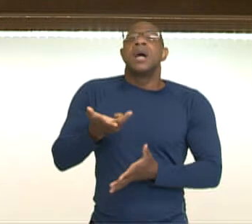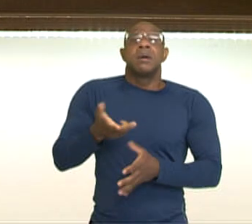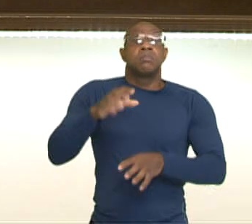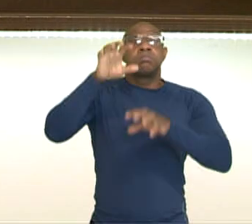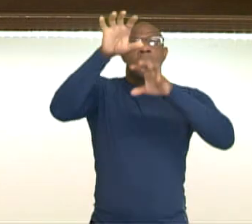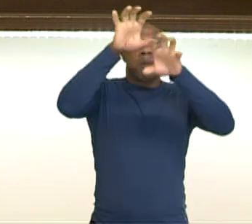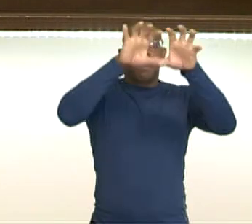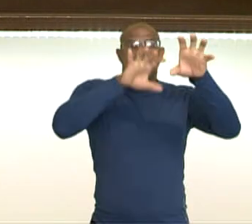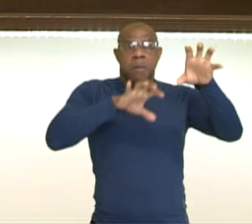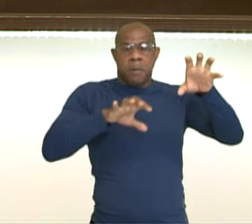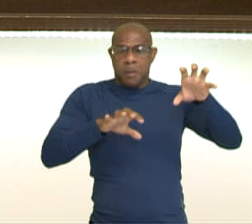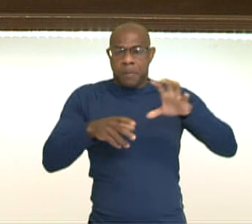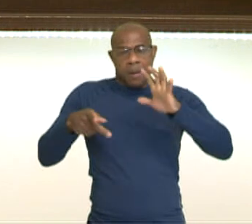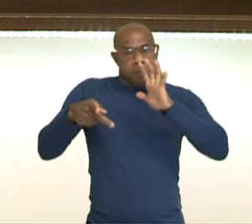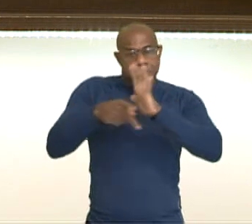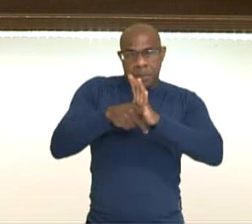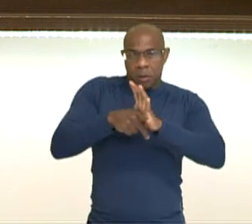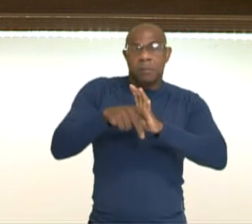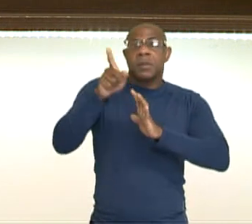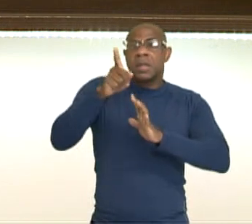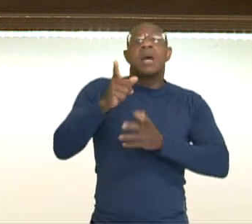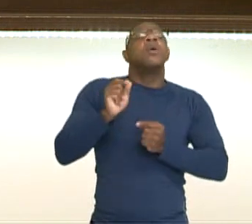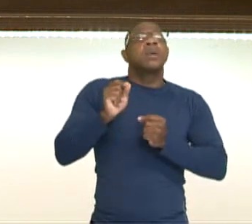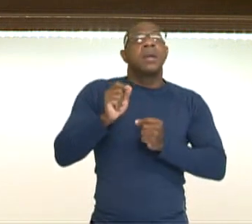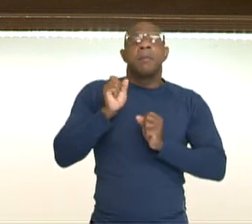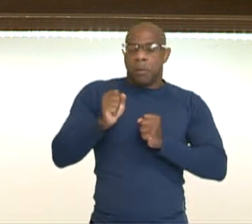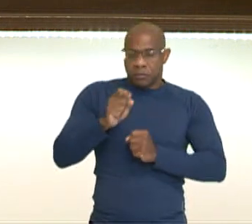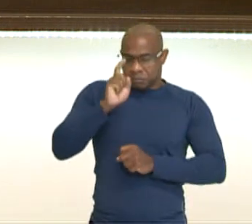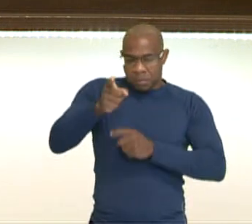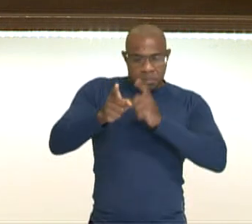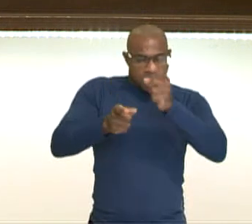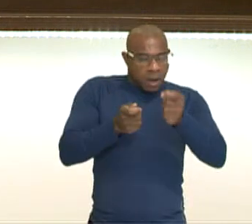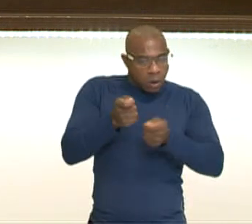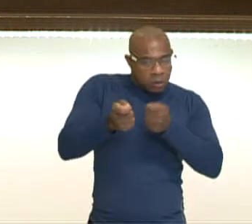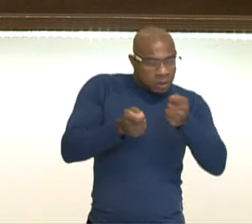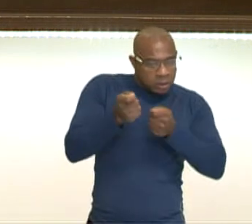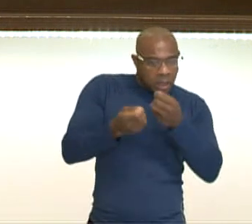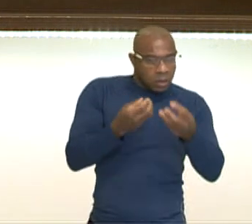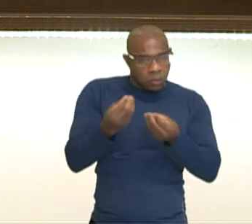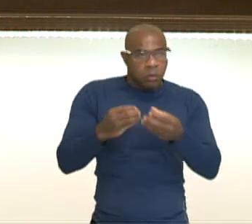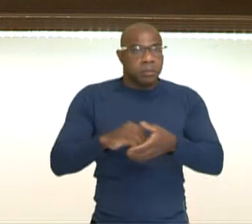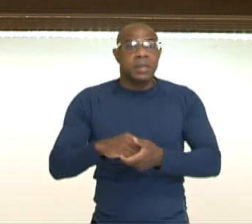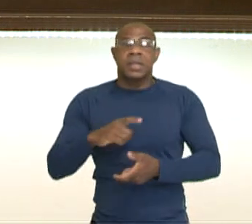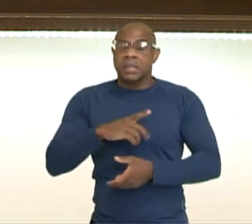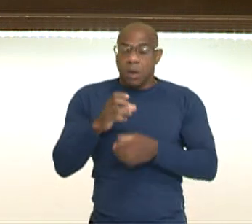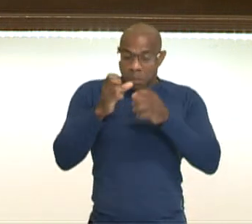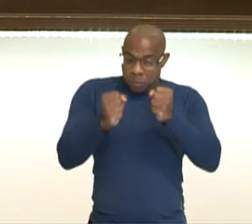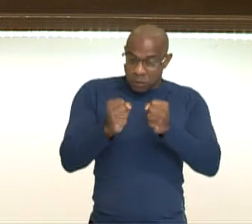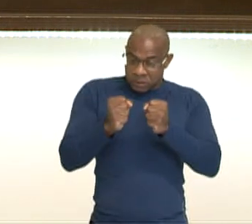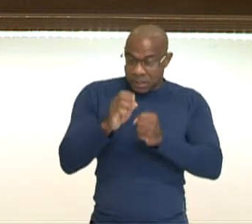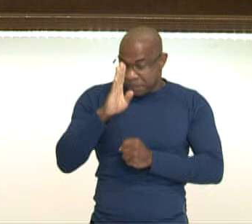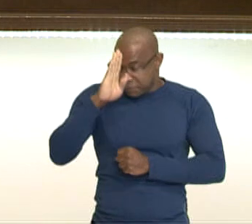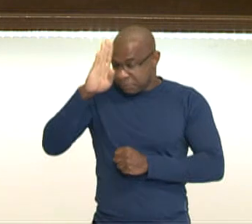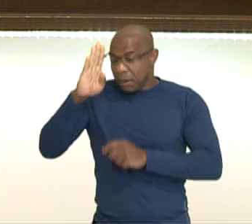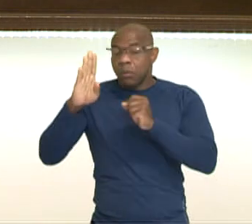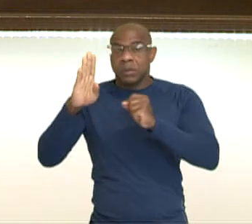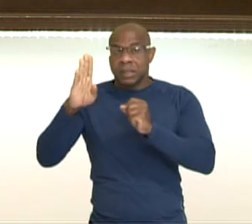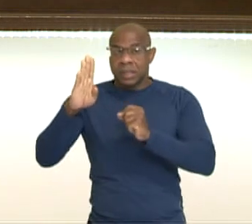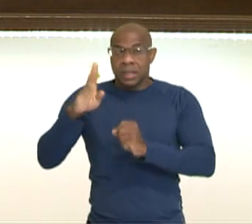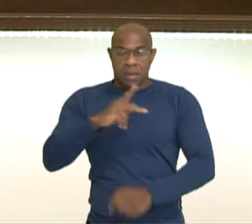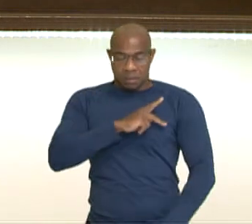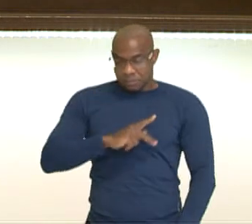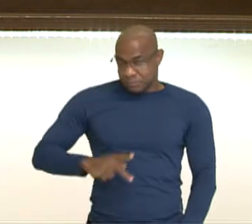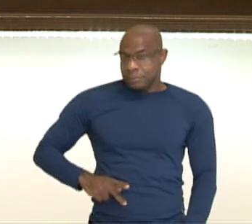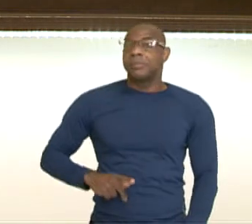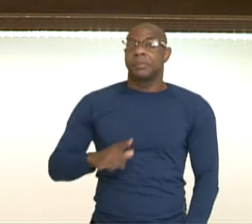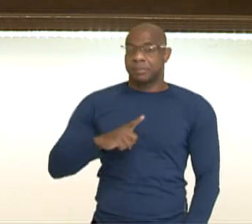regime territorial. Essa autonomia é vinculada e subordinada a um poder central, ao poder da União. Por isso